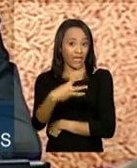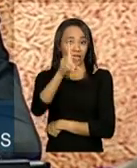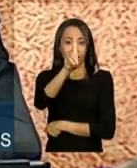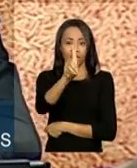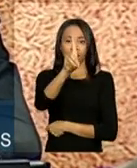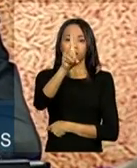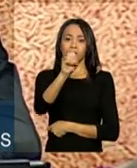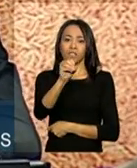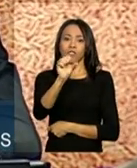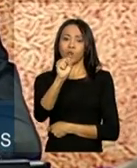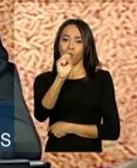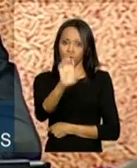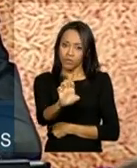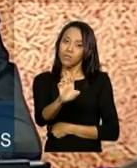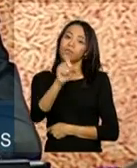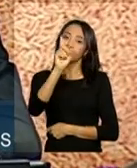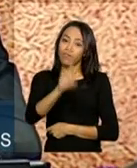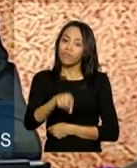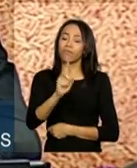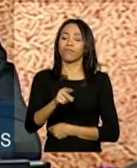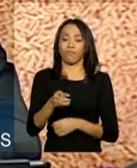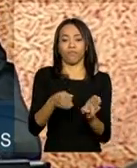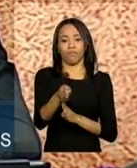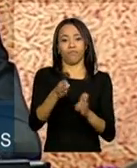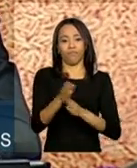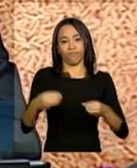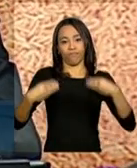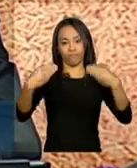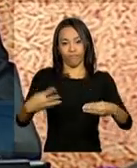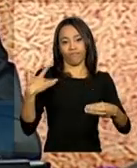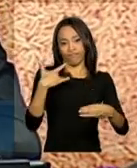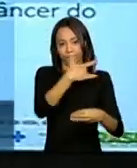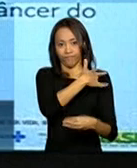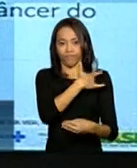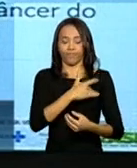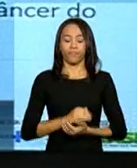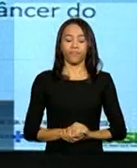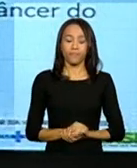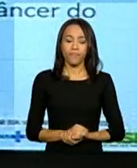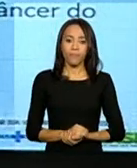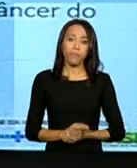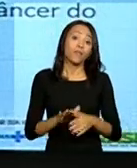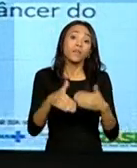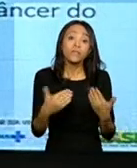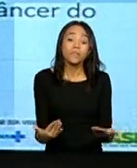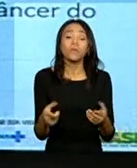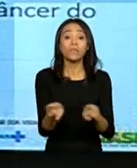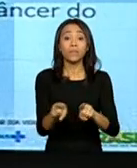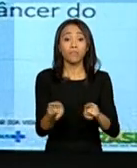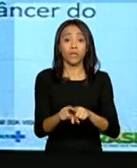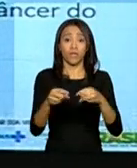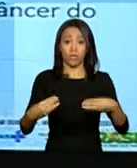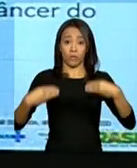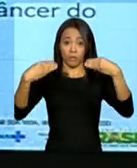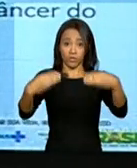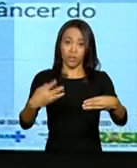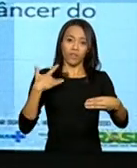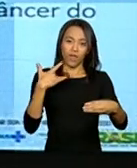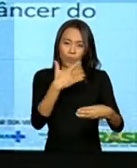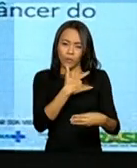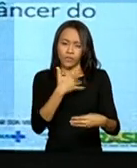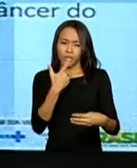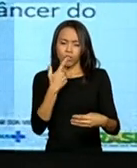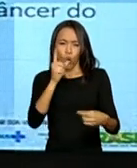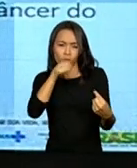recomendadas pelo Ministério da Saúde pode passar eh então o ministério também no sentido de avaliar